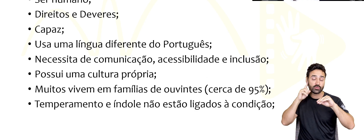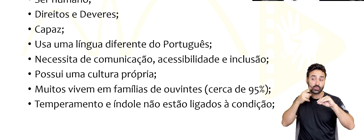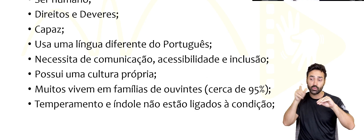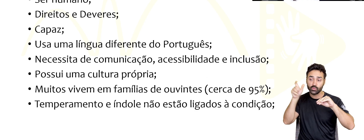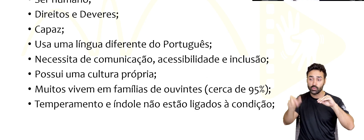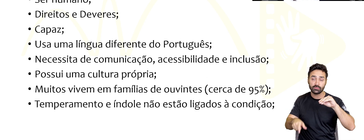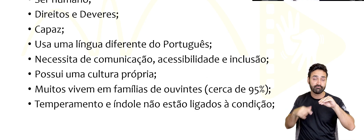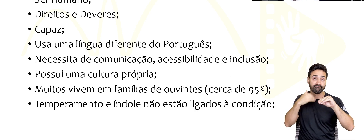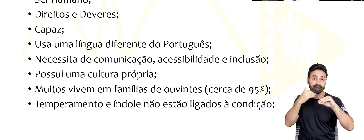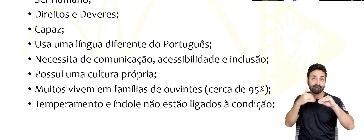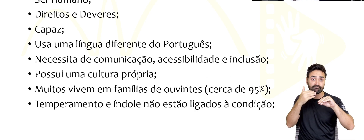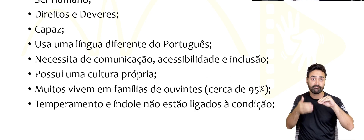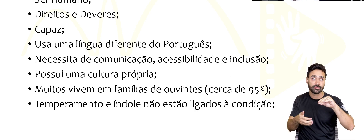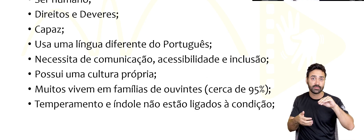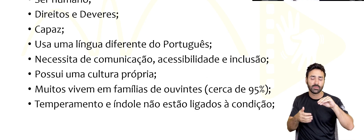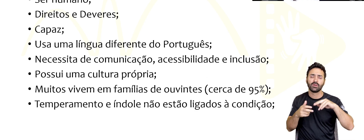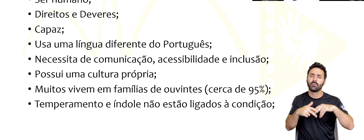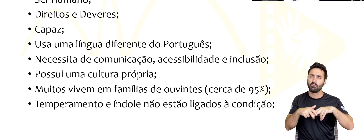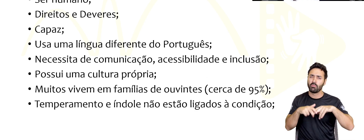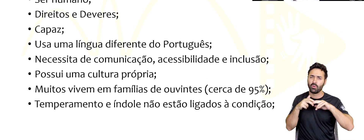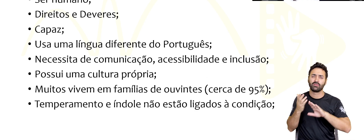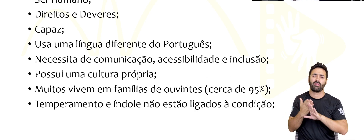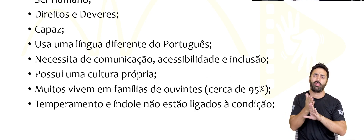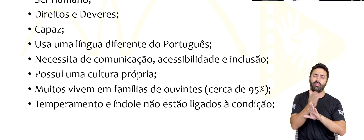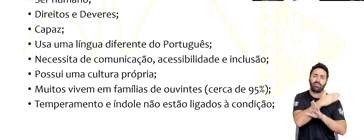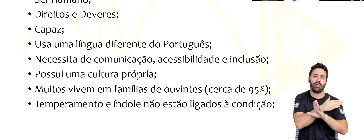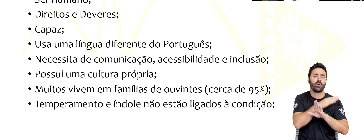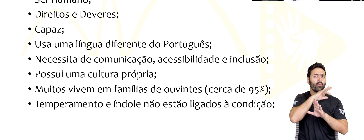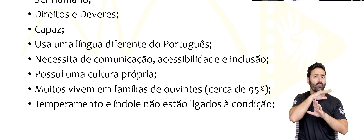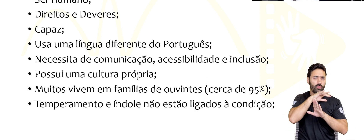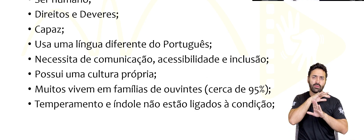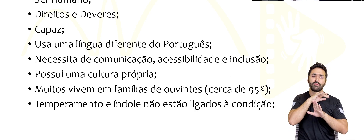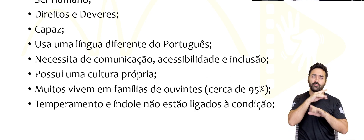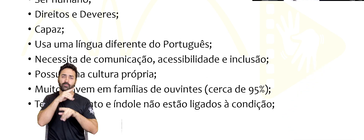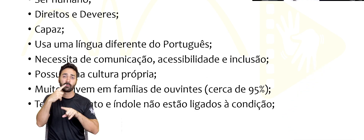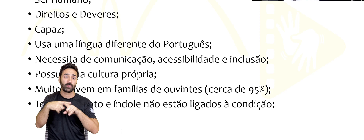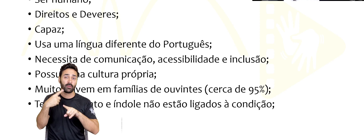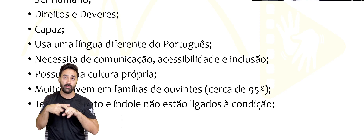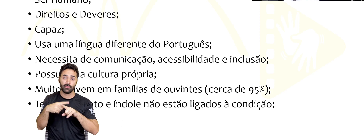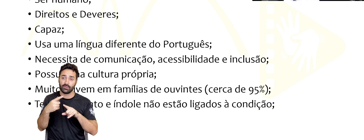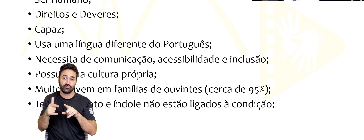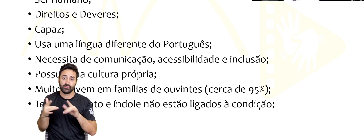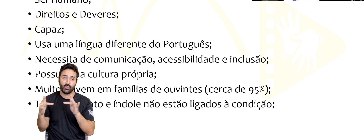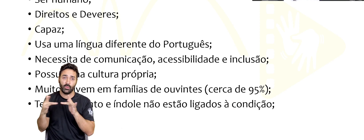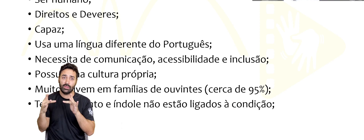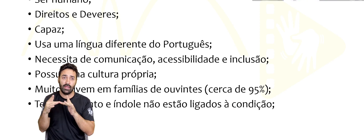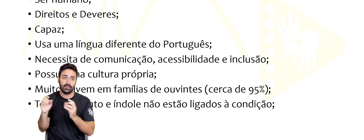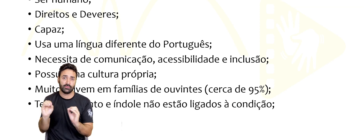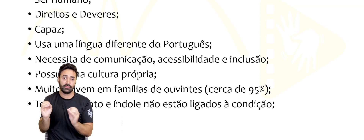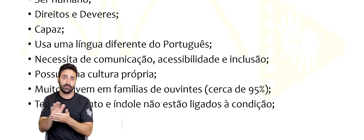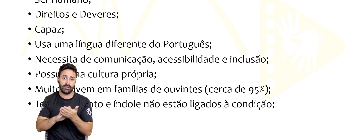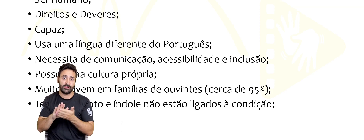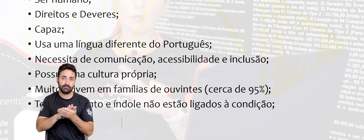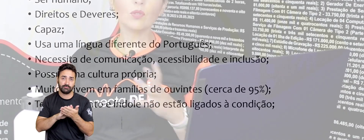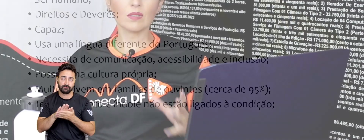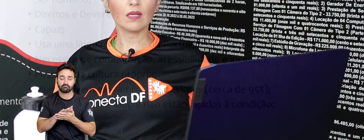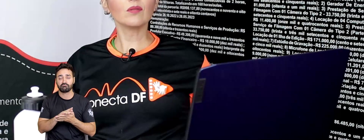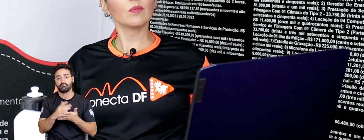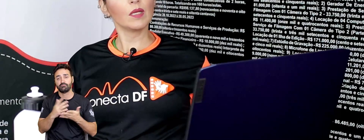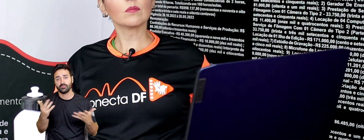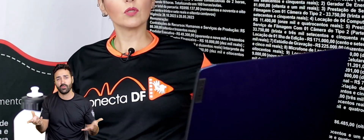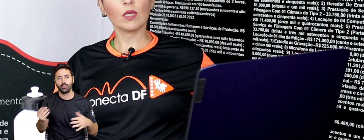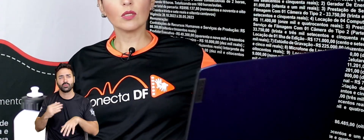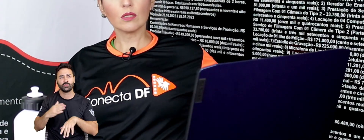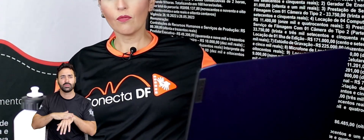Entendeu? Então isso durante muito tempo foi ruim, porque as pessoas eram privadas desse contato. Então, durante muitos